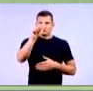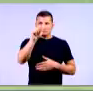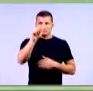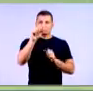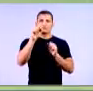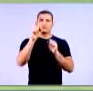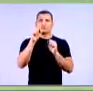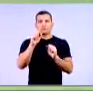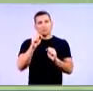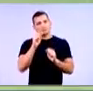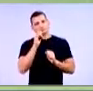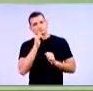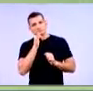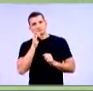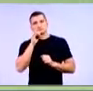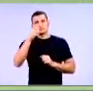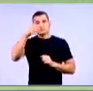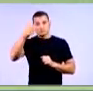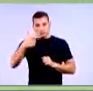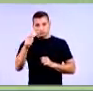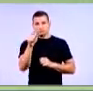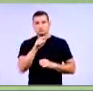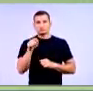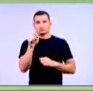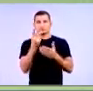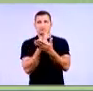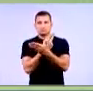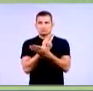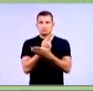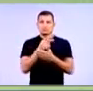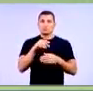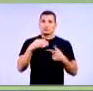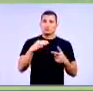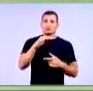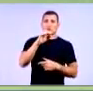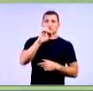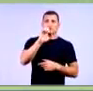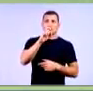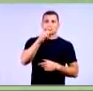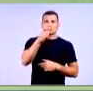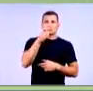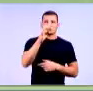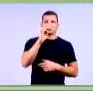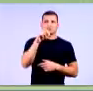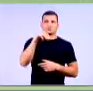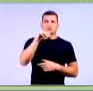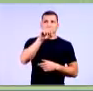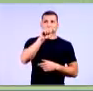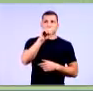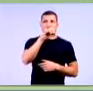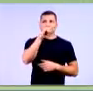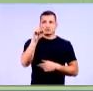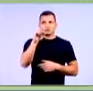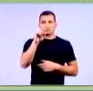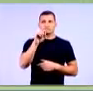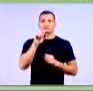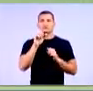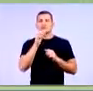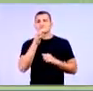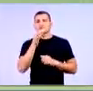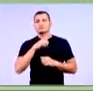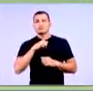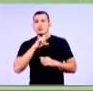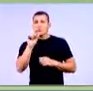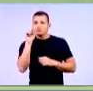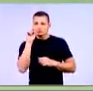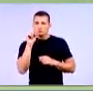também essa segunda operação. Tá? Então o extend, ele dá essa opção para que a gente possa demonstrar